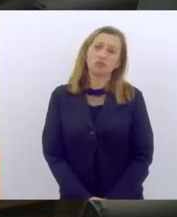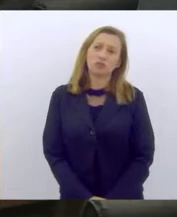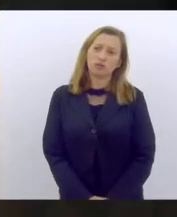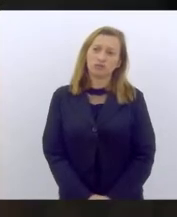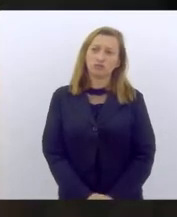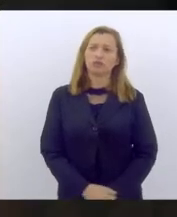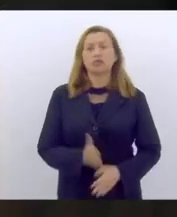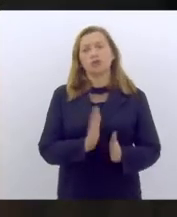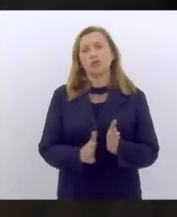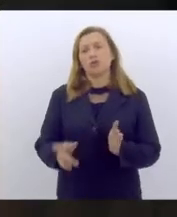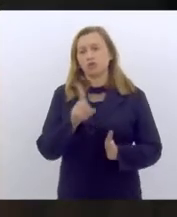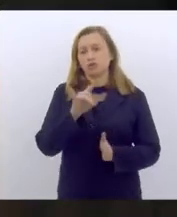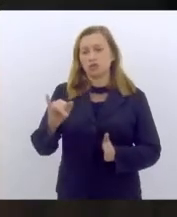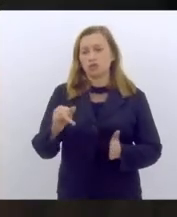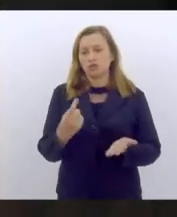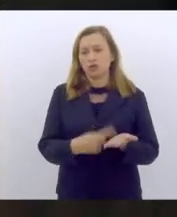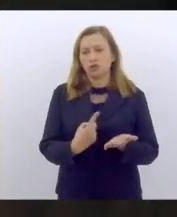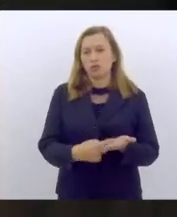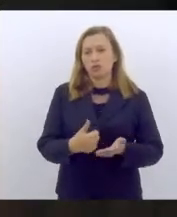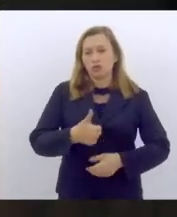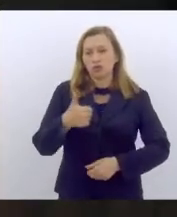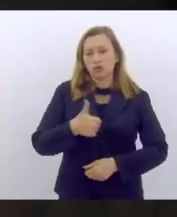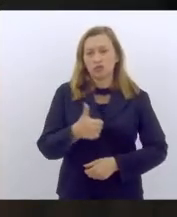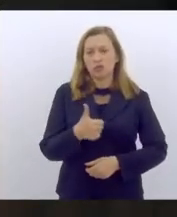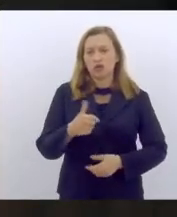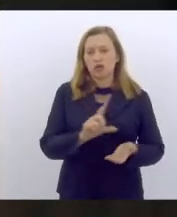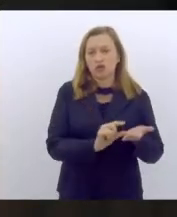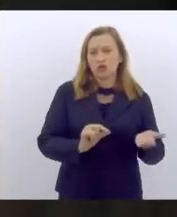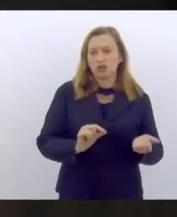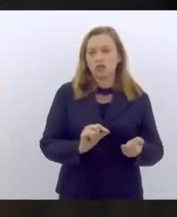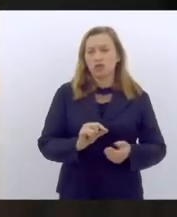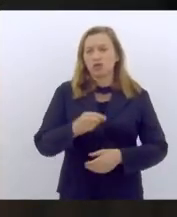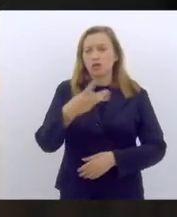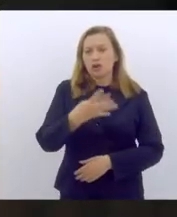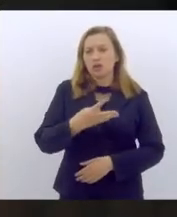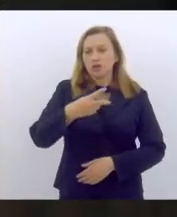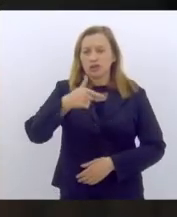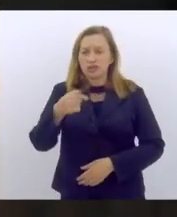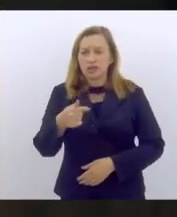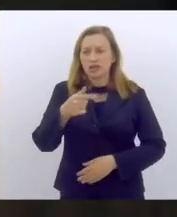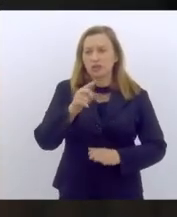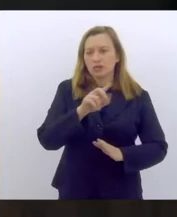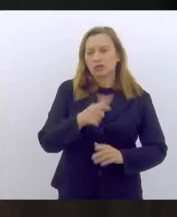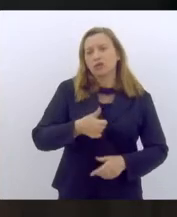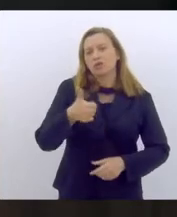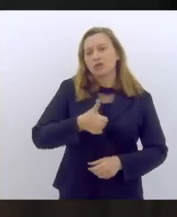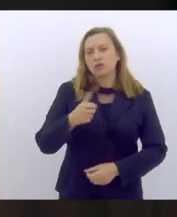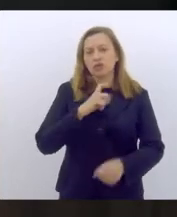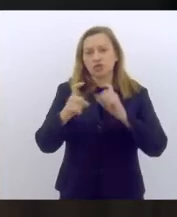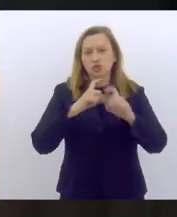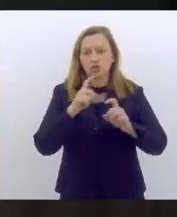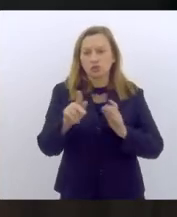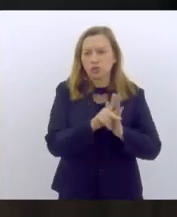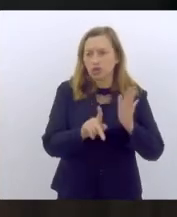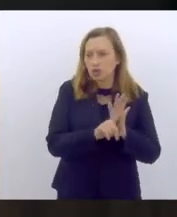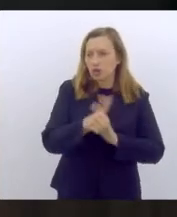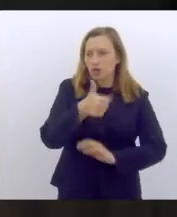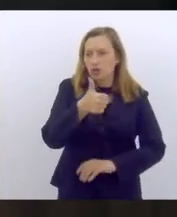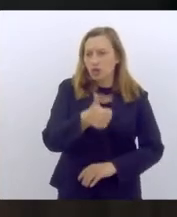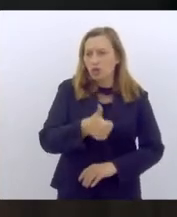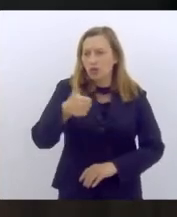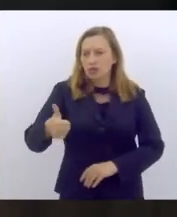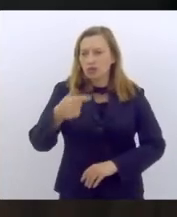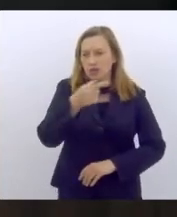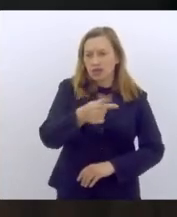incluídos na ordem do dia de acordo para o primeiro do artigo 47 do Regimento Interno implementação ordinária em primeira discussão projeto de lei 74